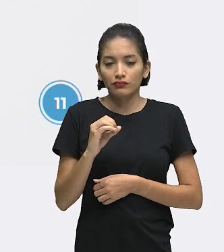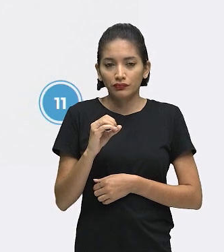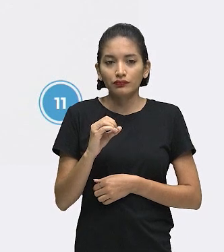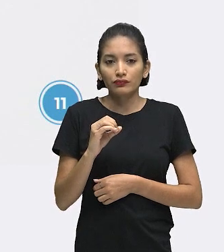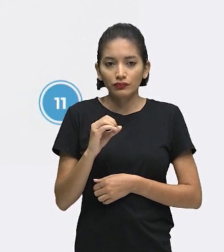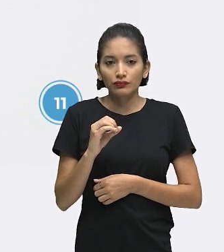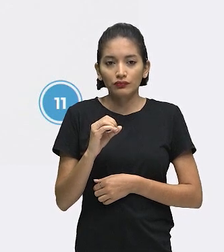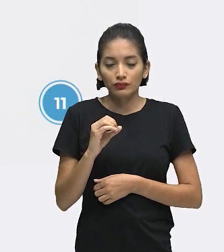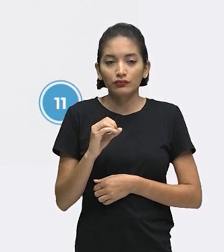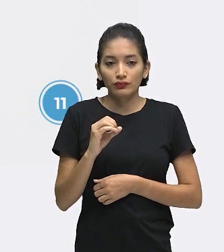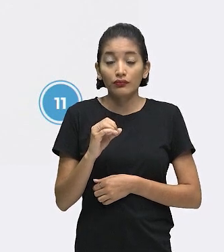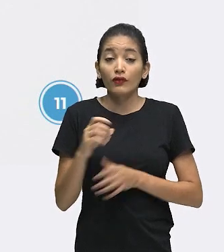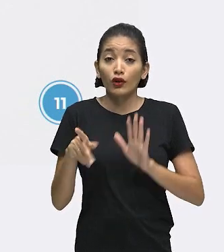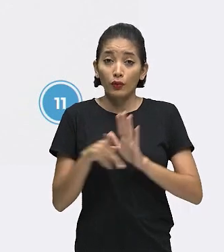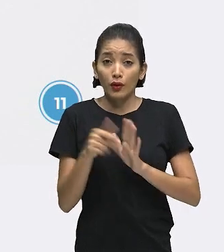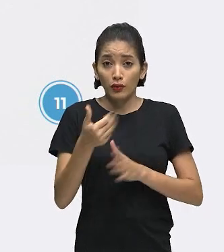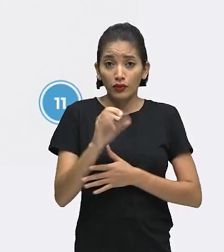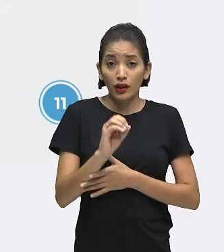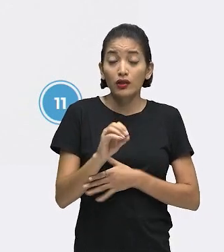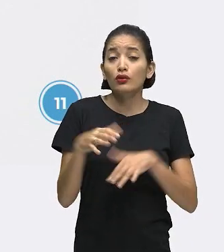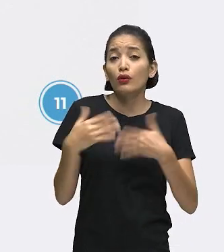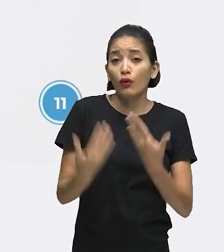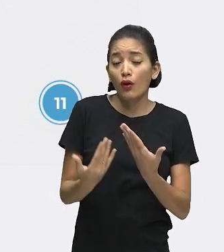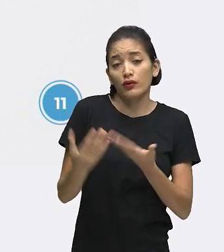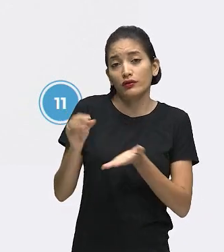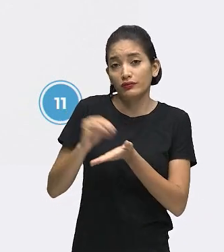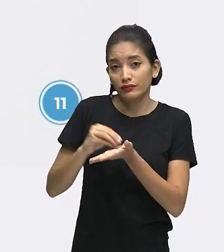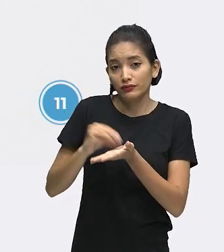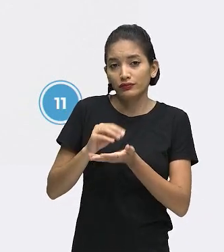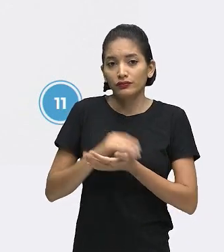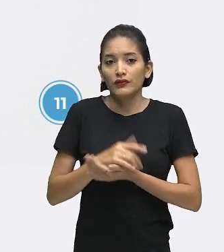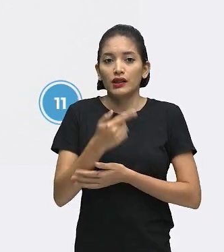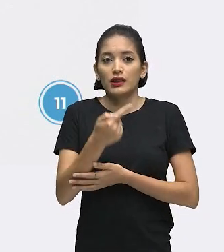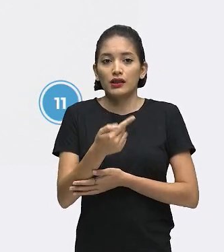o 0 do 10 e quem que sobra?